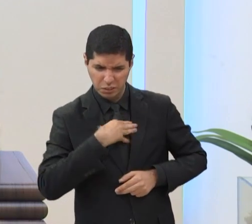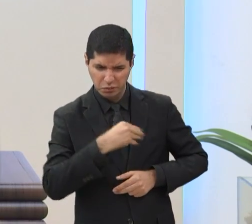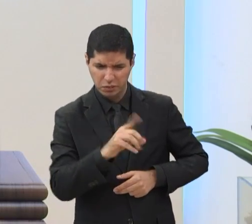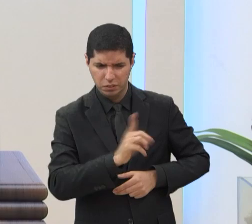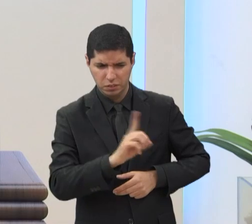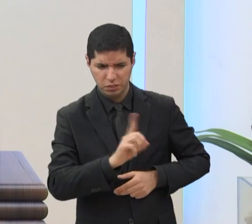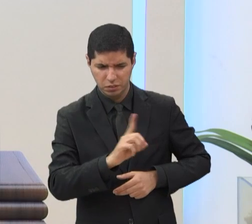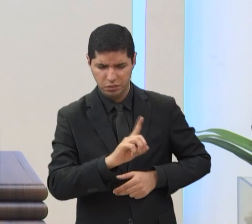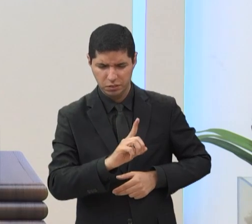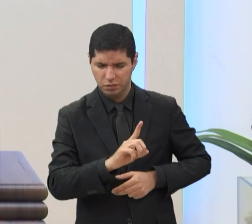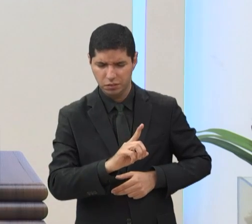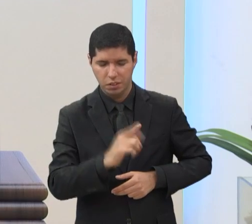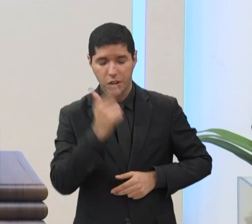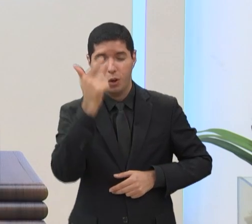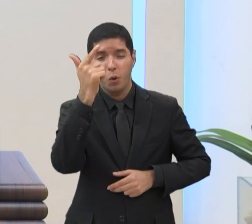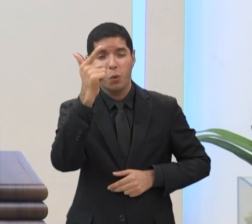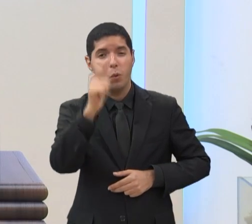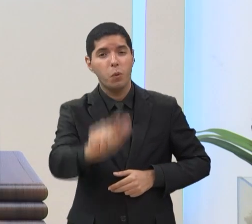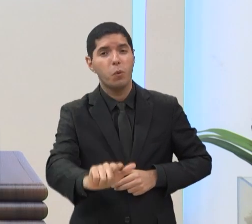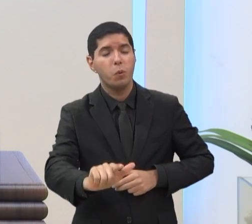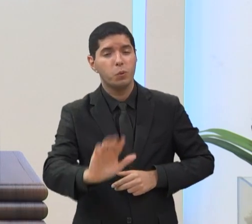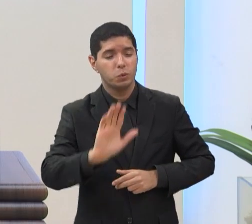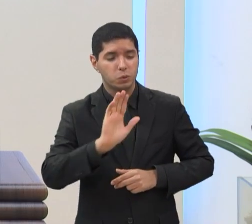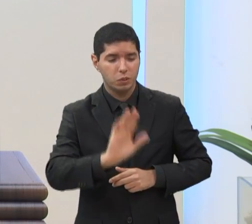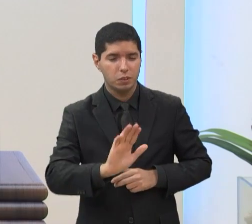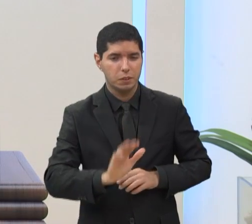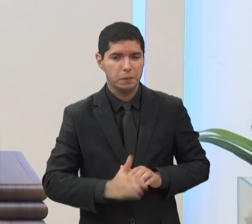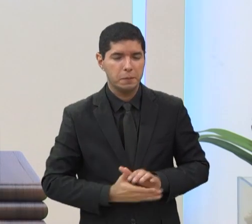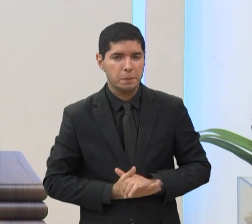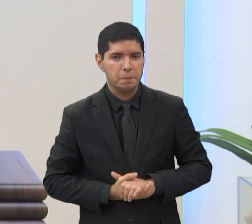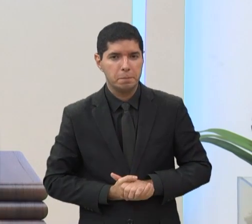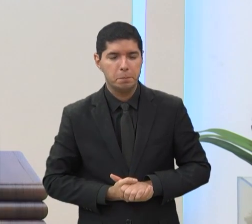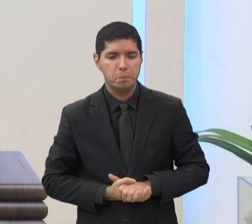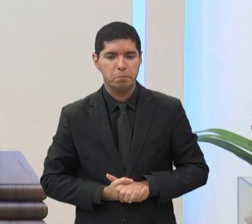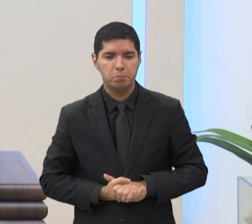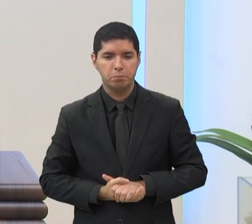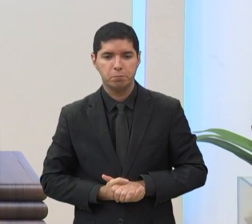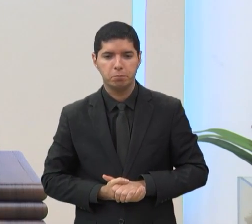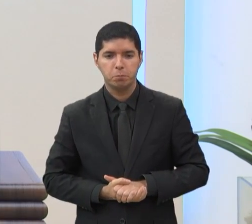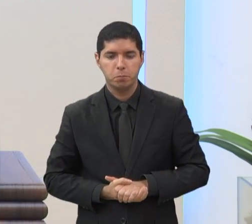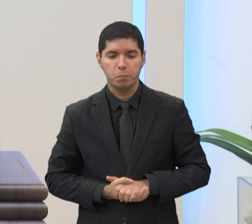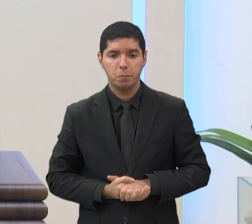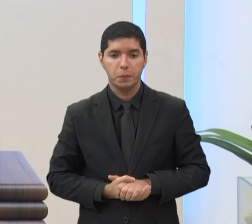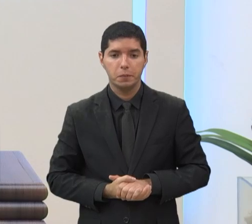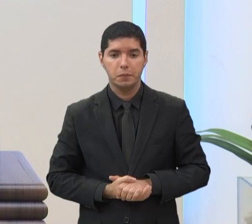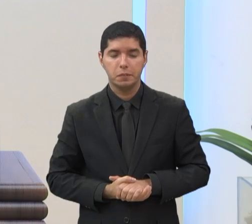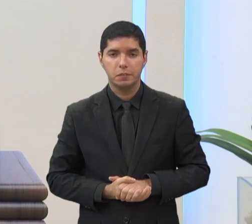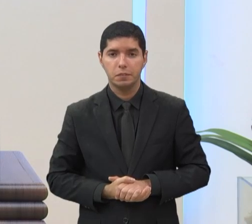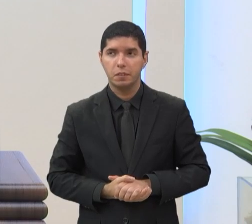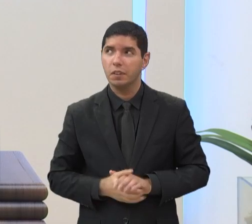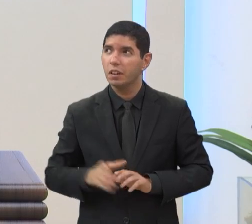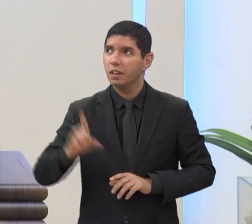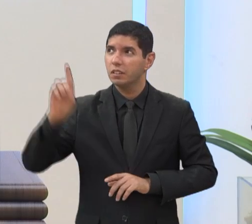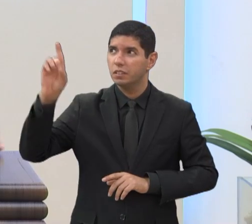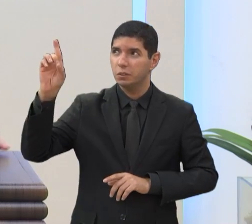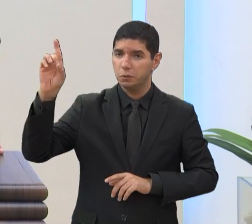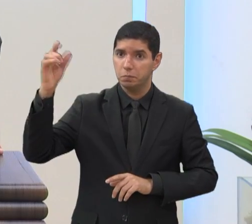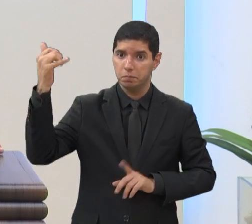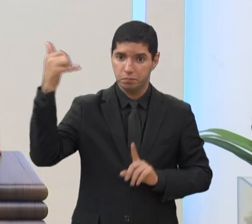tenho escolhido. Aleluia! Não é este, porque eu não olho para